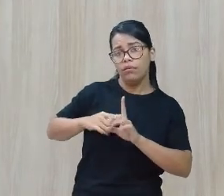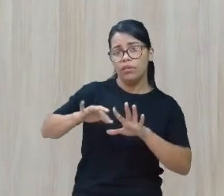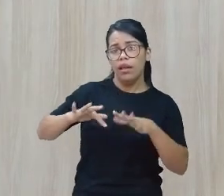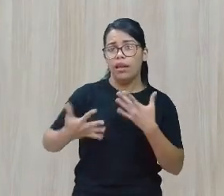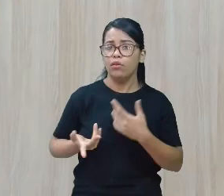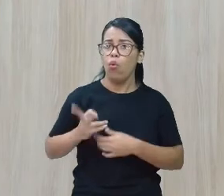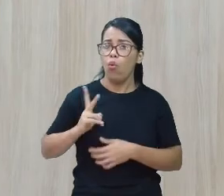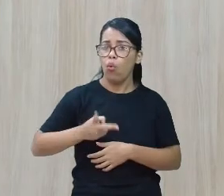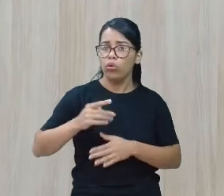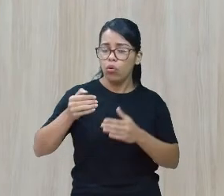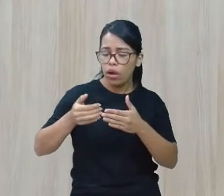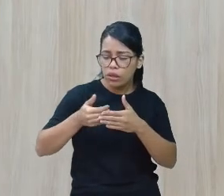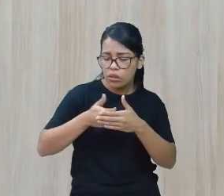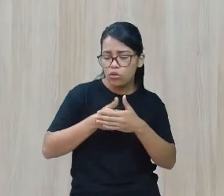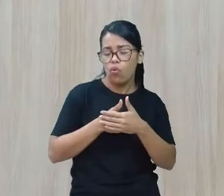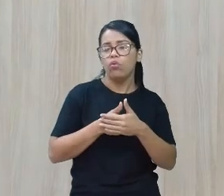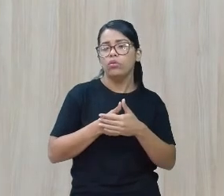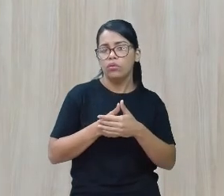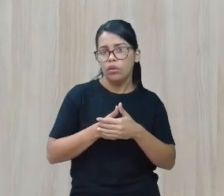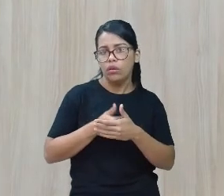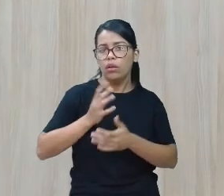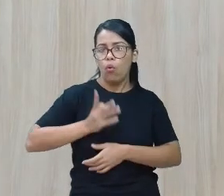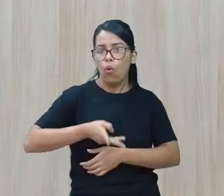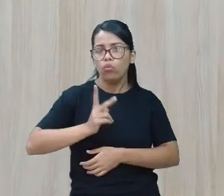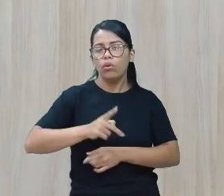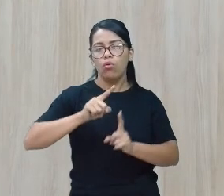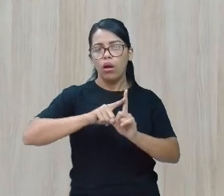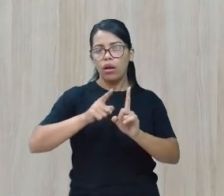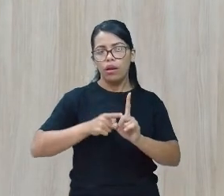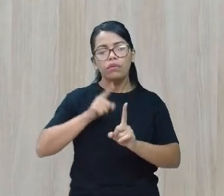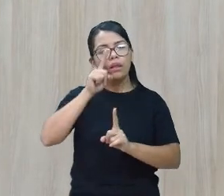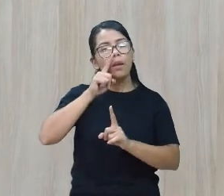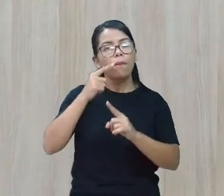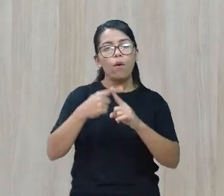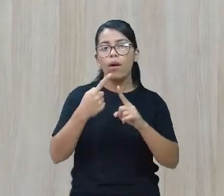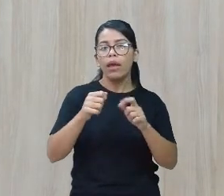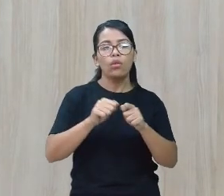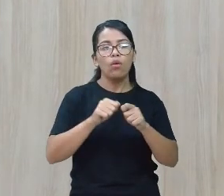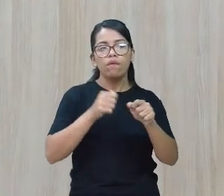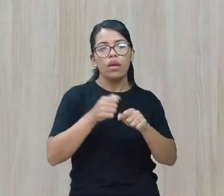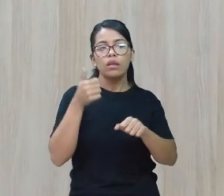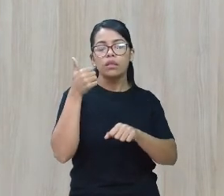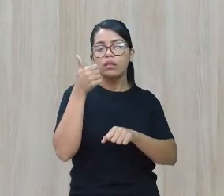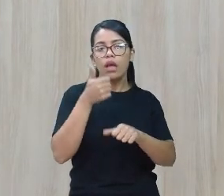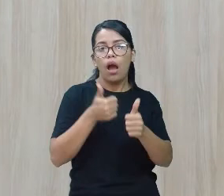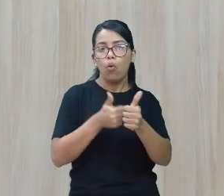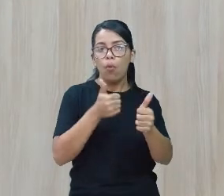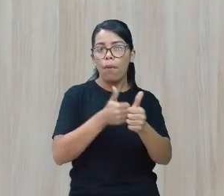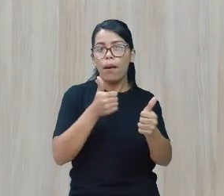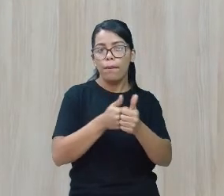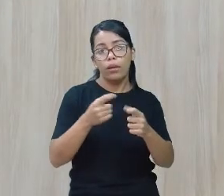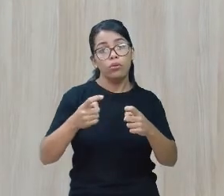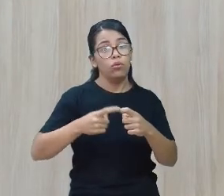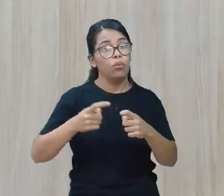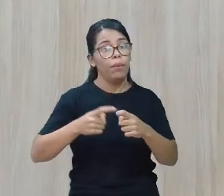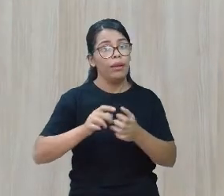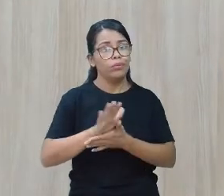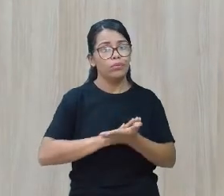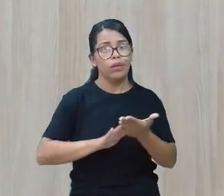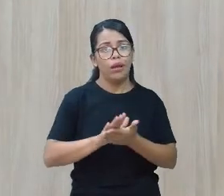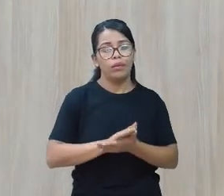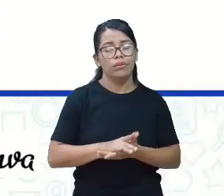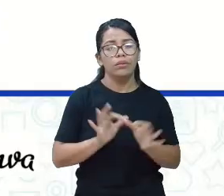continuando e continuando uma gravidez de risco, porque não se fez o pré-natal no momento certo. E além